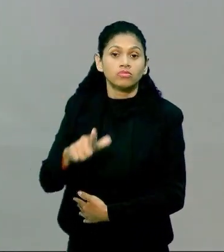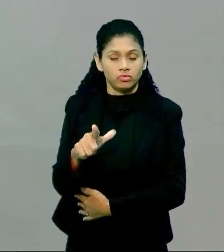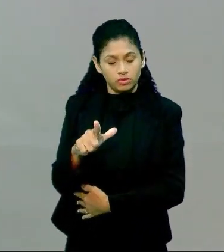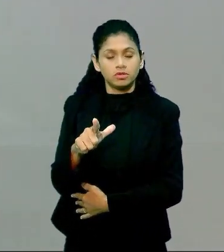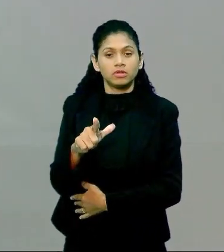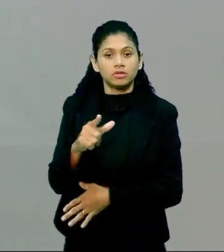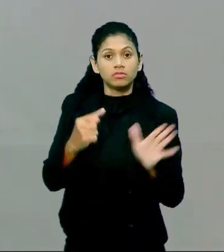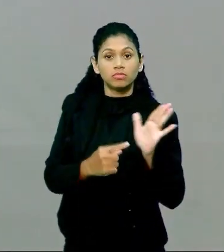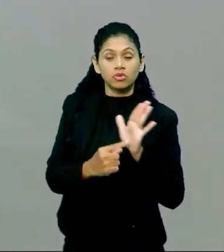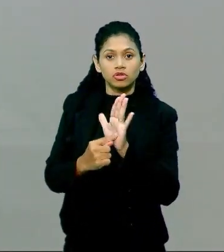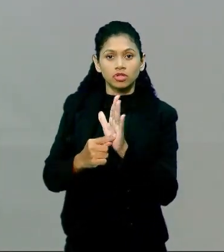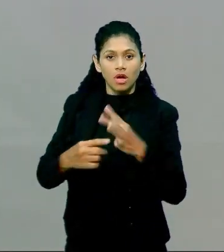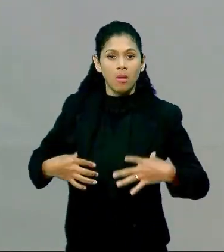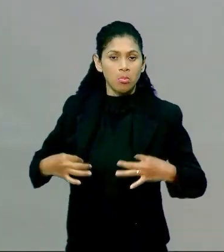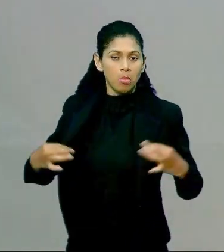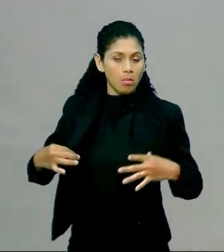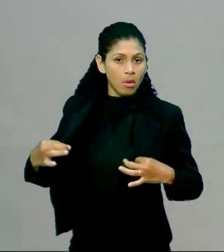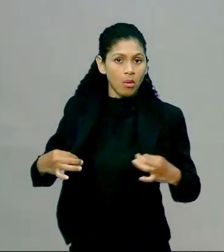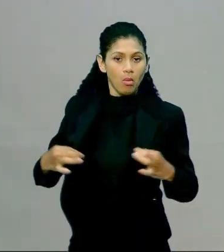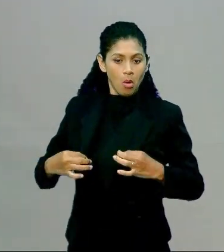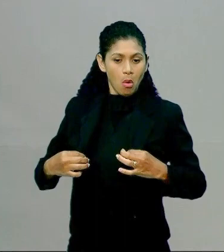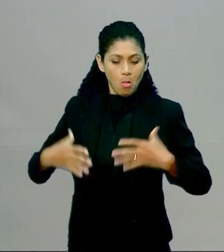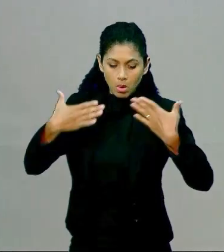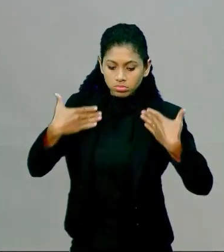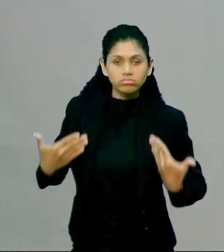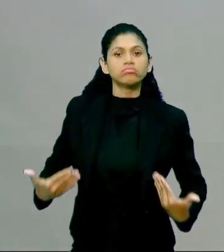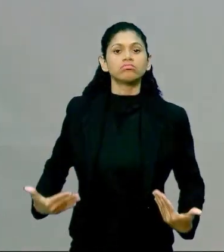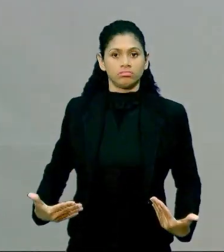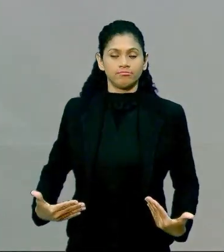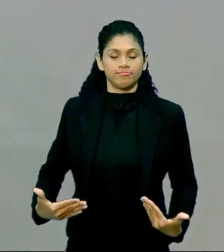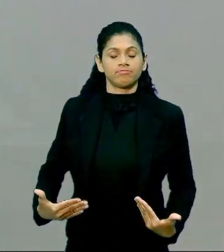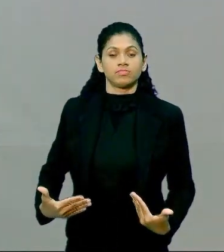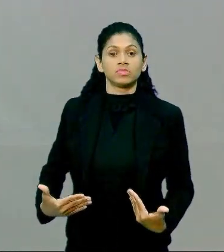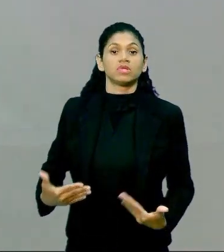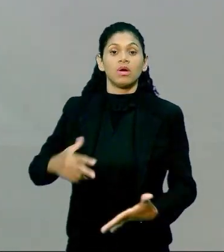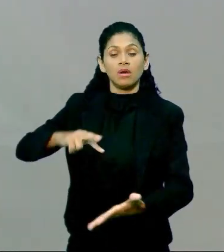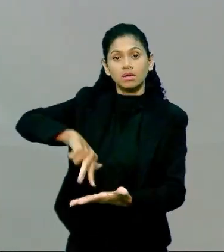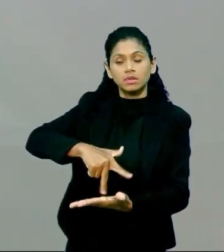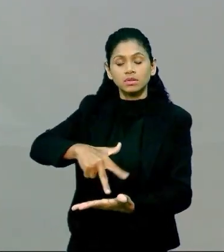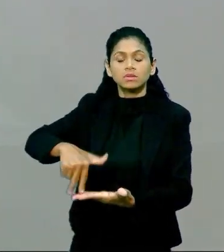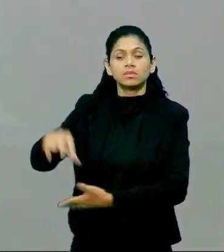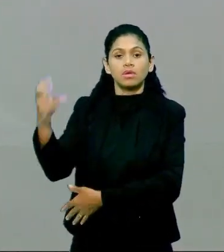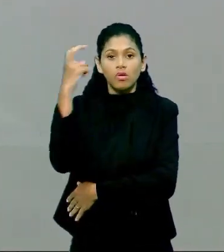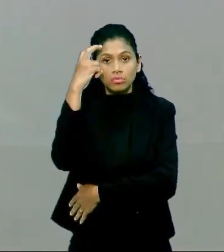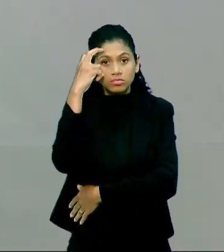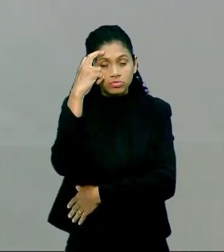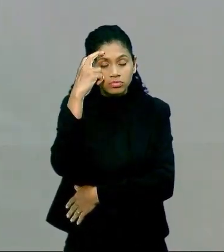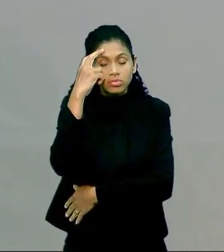Então, pensa, a dança ela vai ser culturalmente expressa